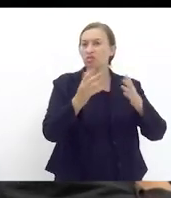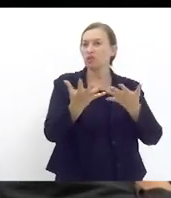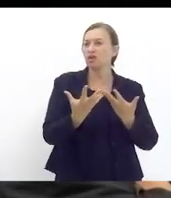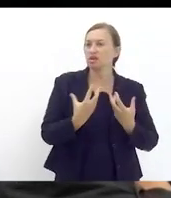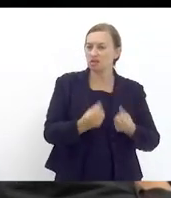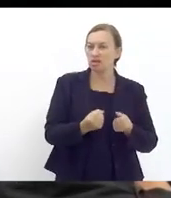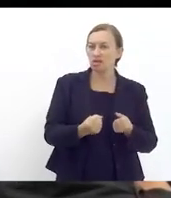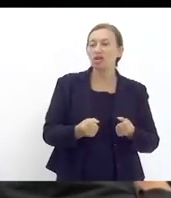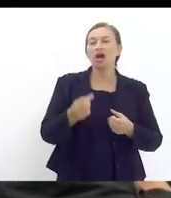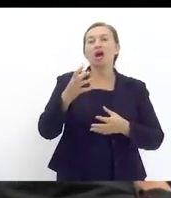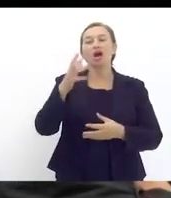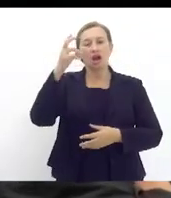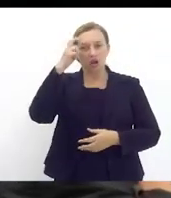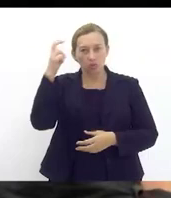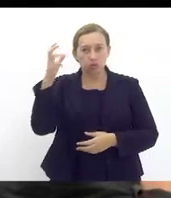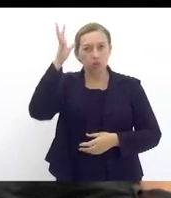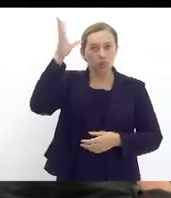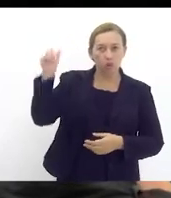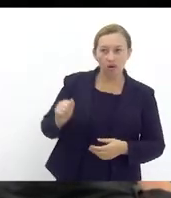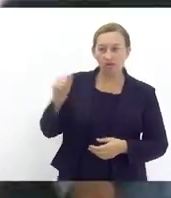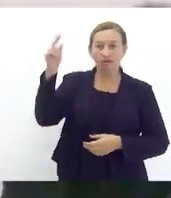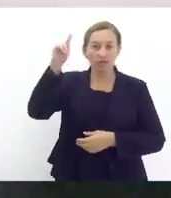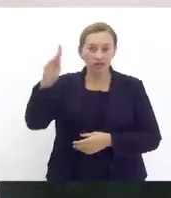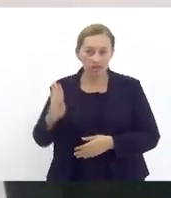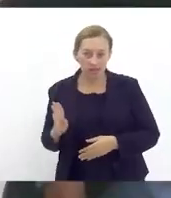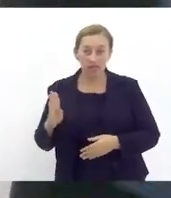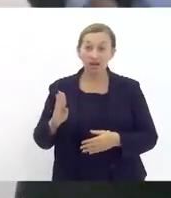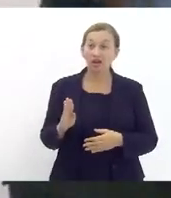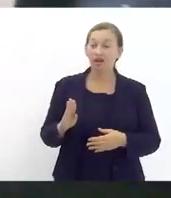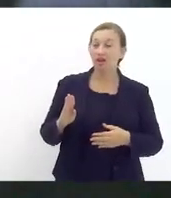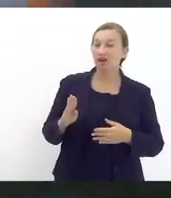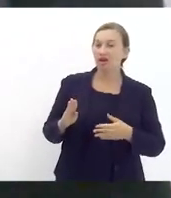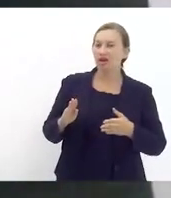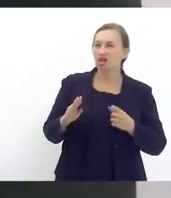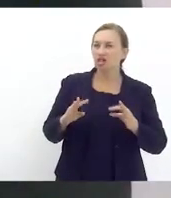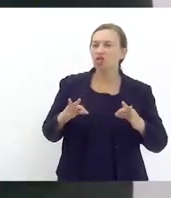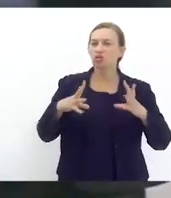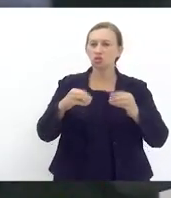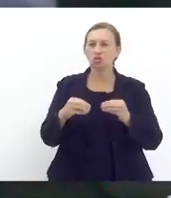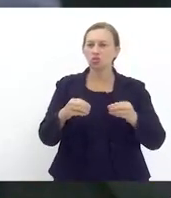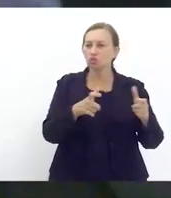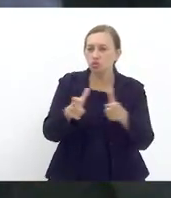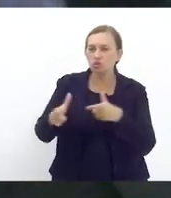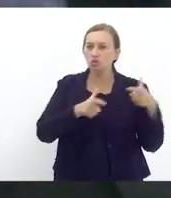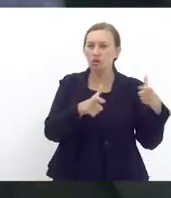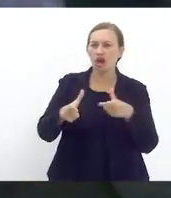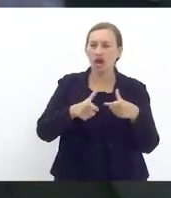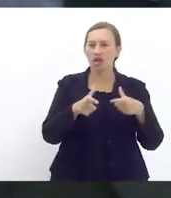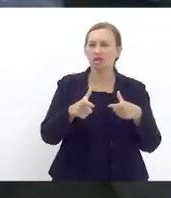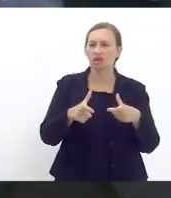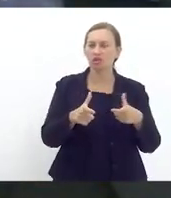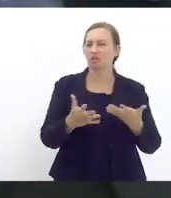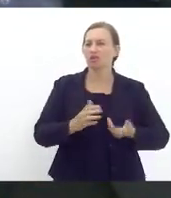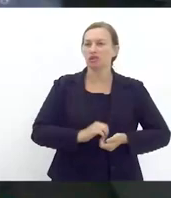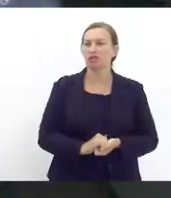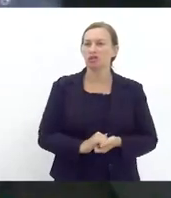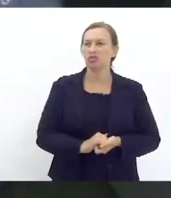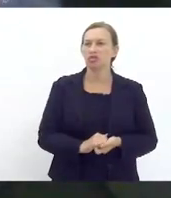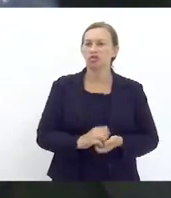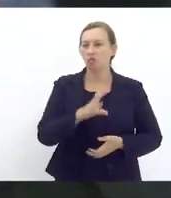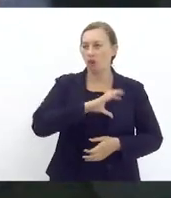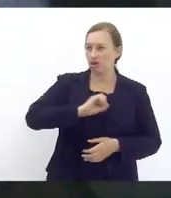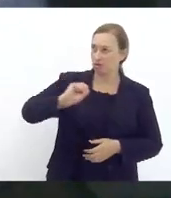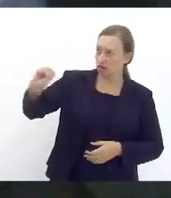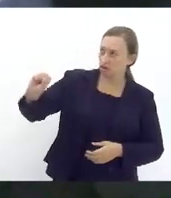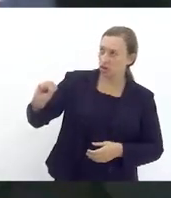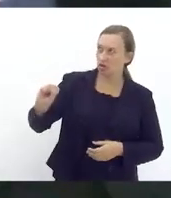abraço procurar por brasileira ela é de ponta a ponta de ponta a ponta tanto no Axé